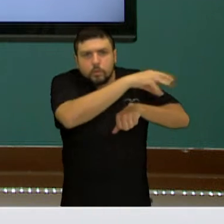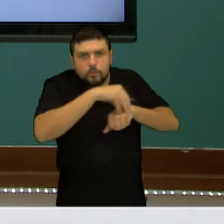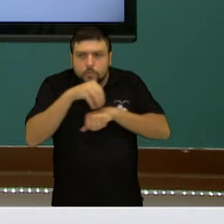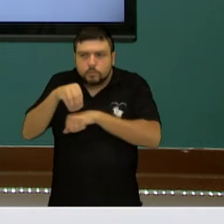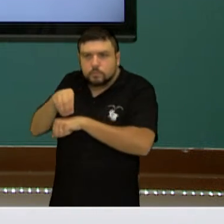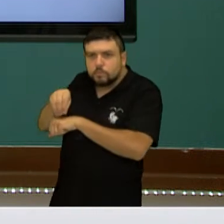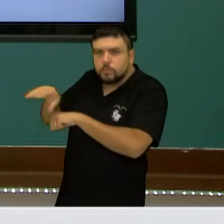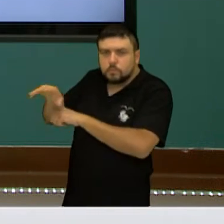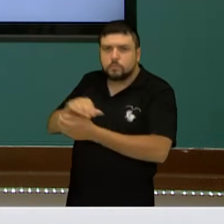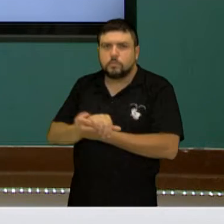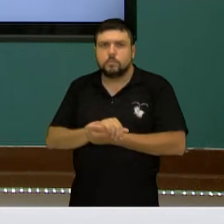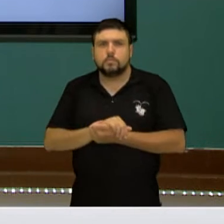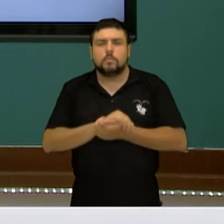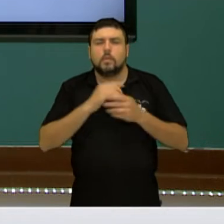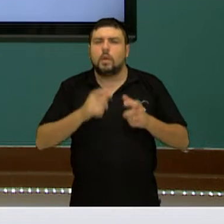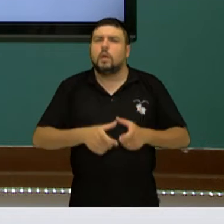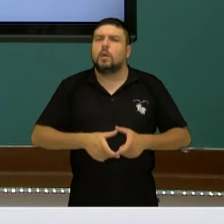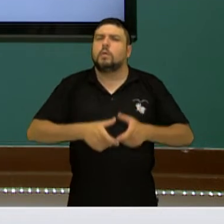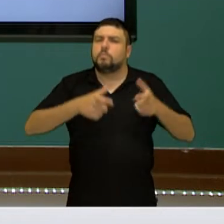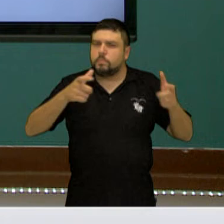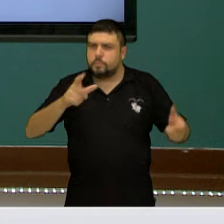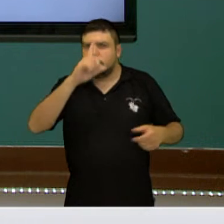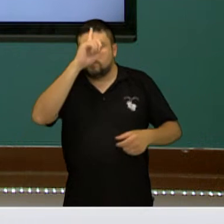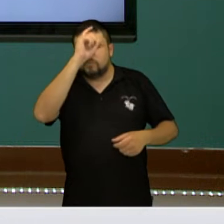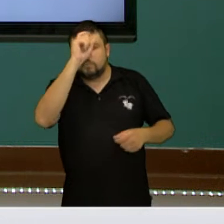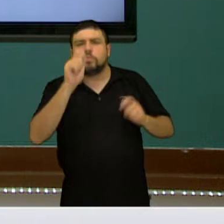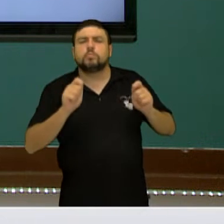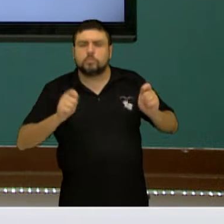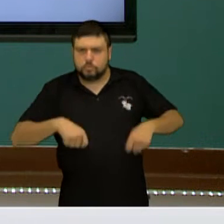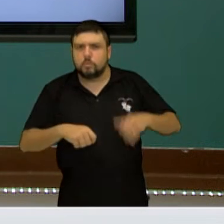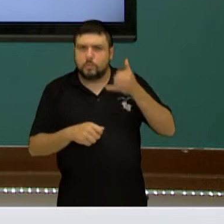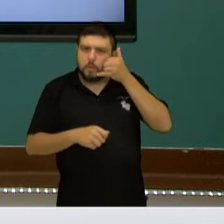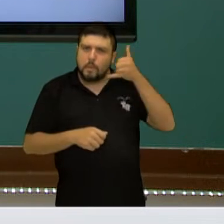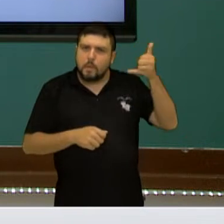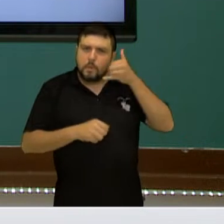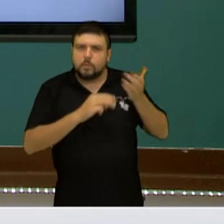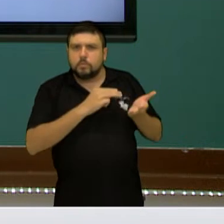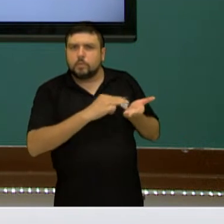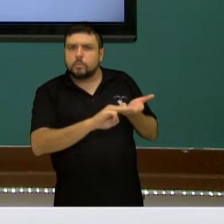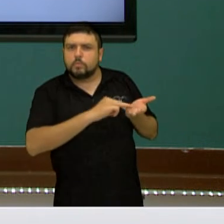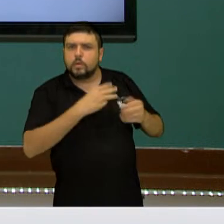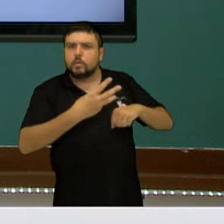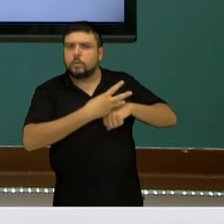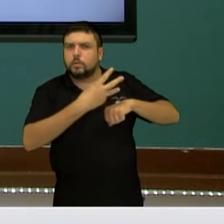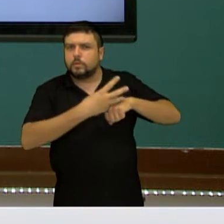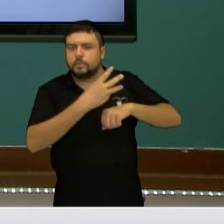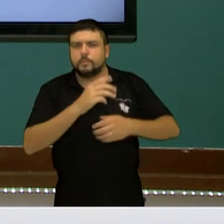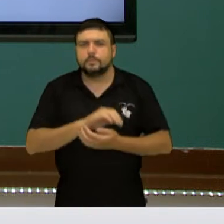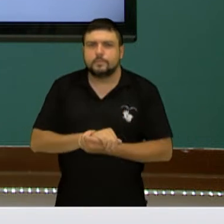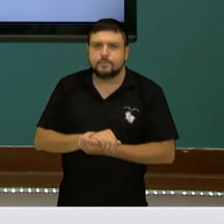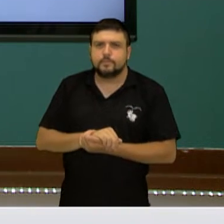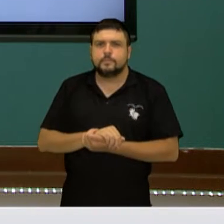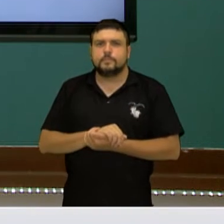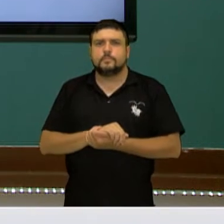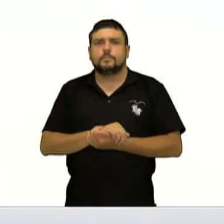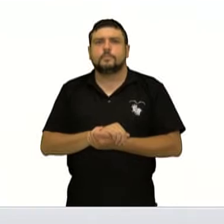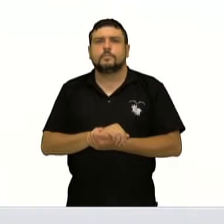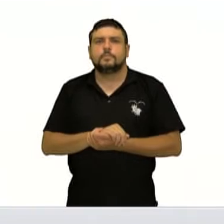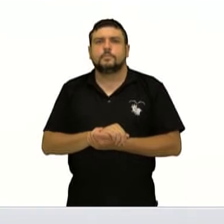de saúde estão respondendo por telefone e via WhatsApp, beleza? Ó, já aprendemos mais algumas